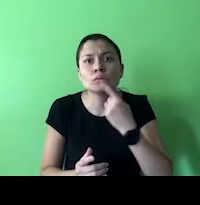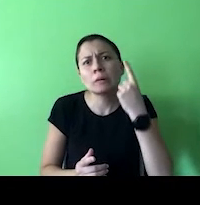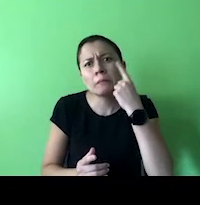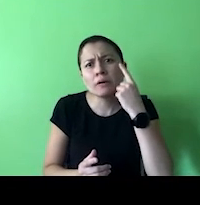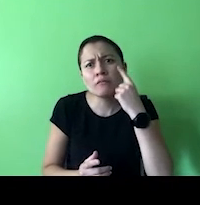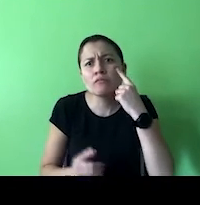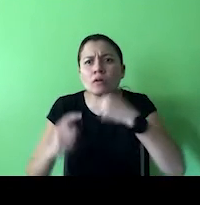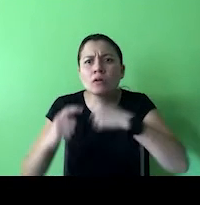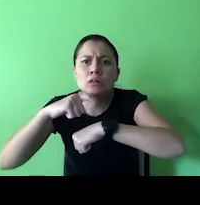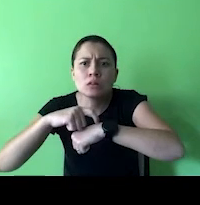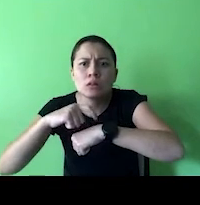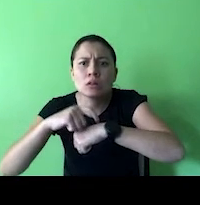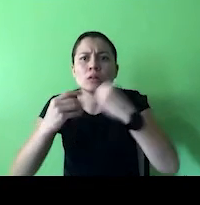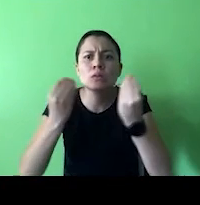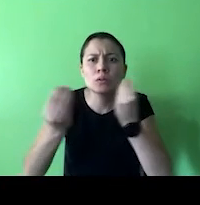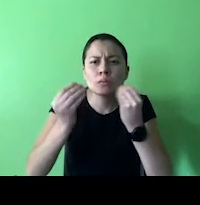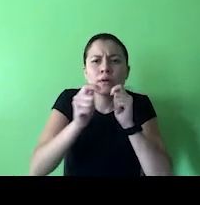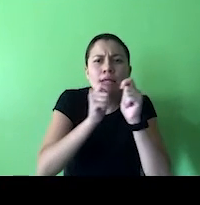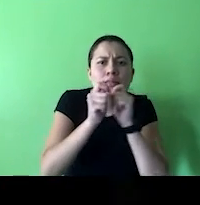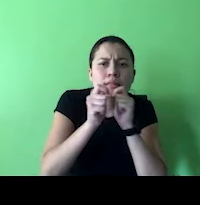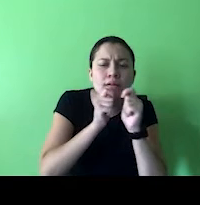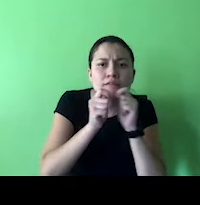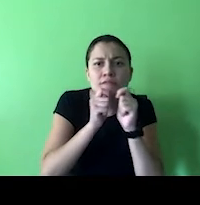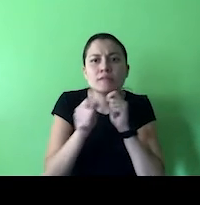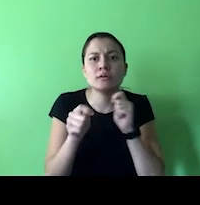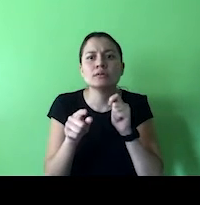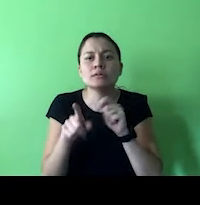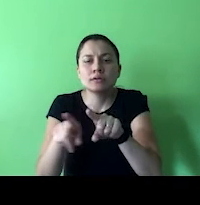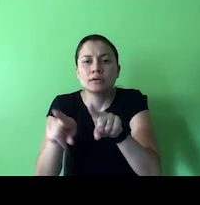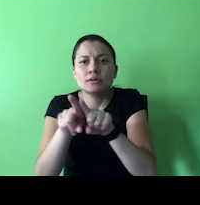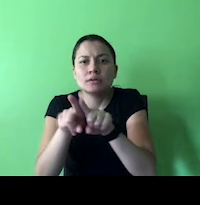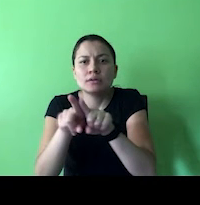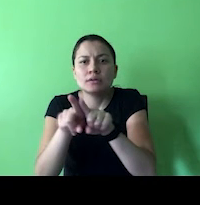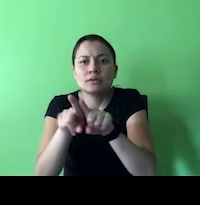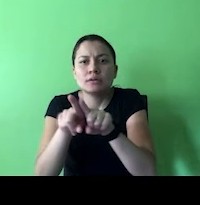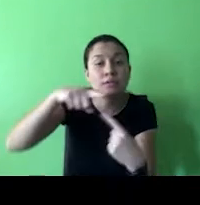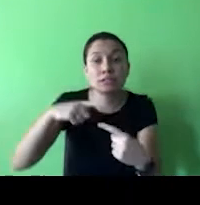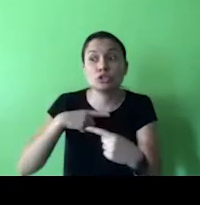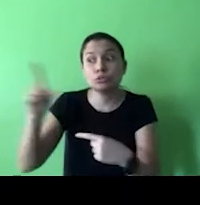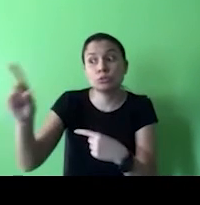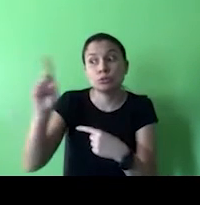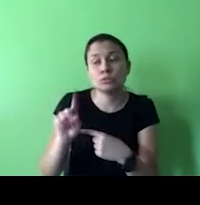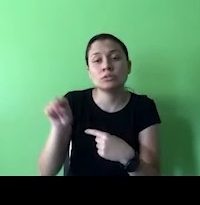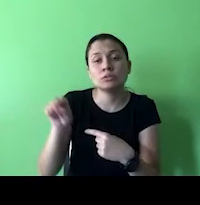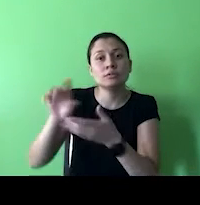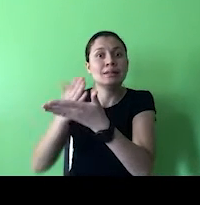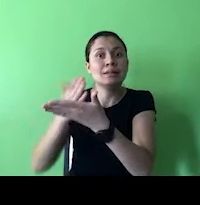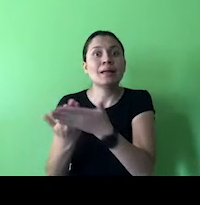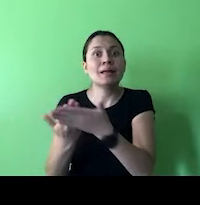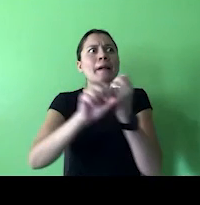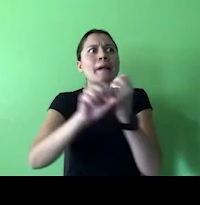sessão, roteiros de entrevistas, dinâmica, né, além da participação do intérprete, a dinâmica do online, né? A gente precisava